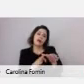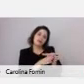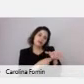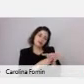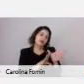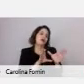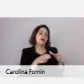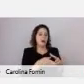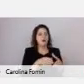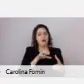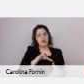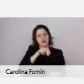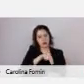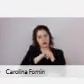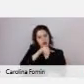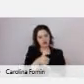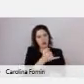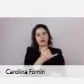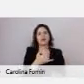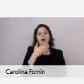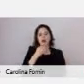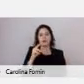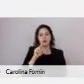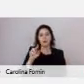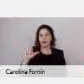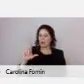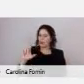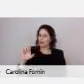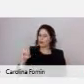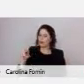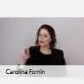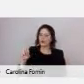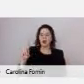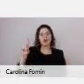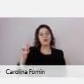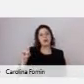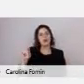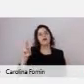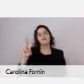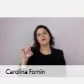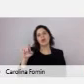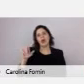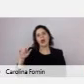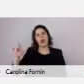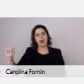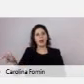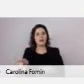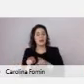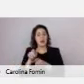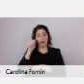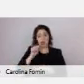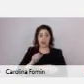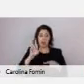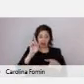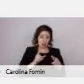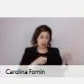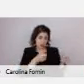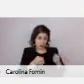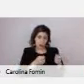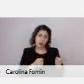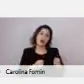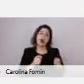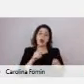Justiça, Dr. Leonardo Vilela, a diretora jurídica do Hospital Israelita Albert Einstein, doutora Rogéria